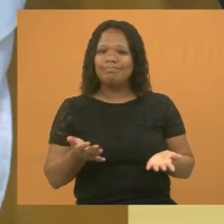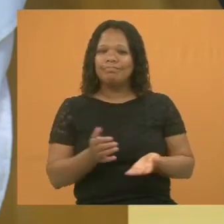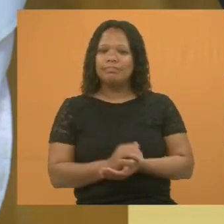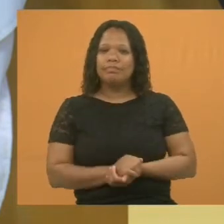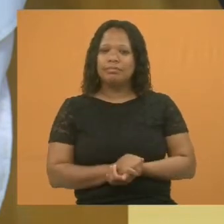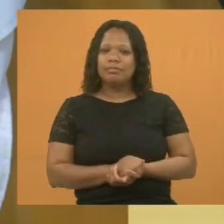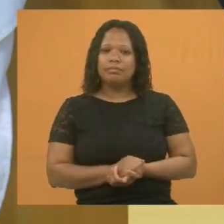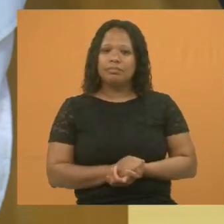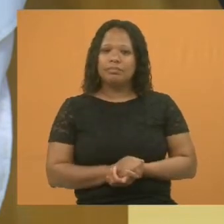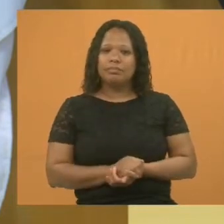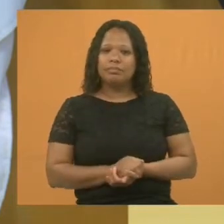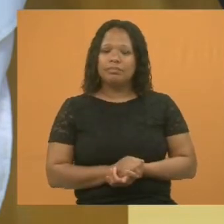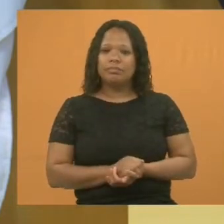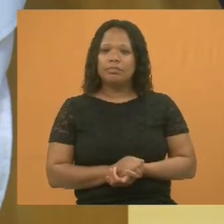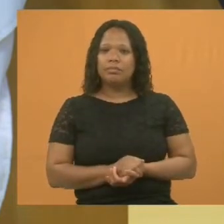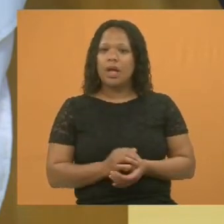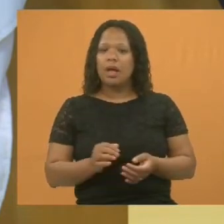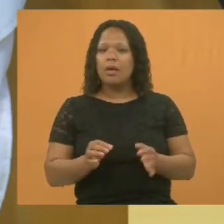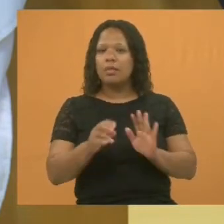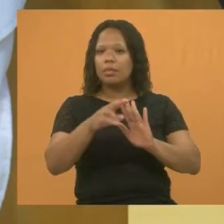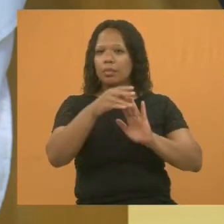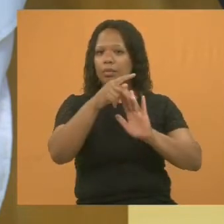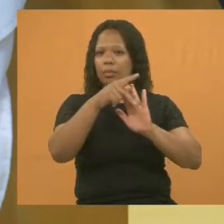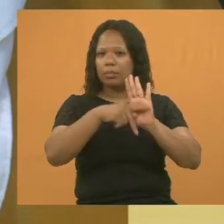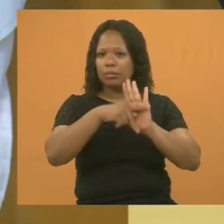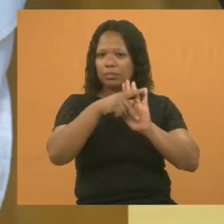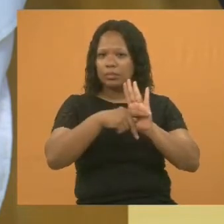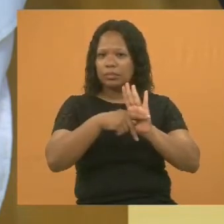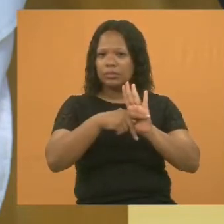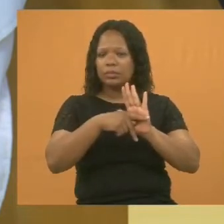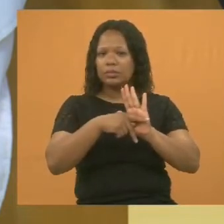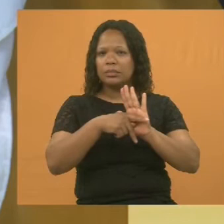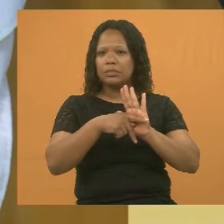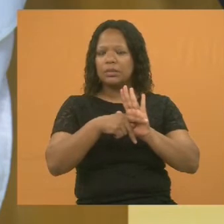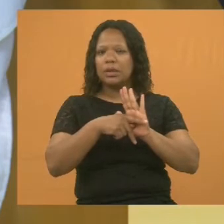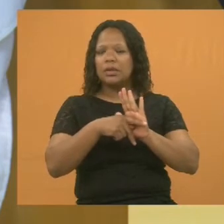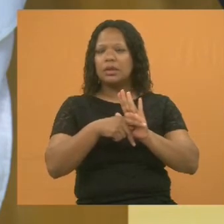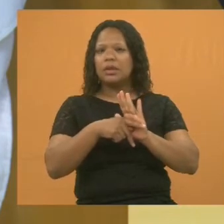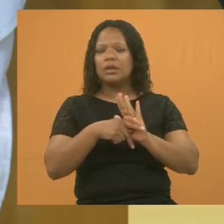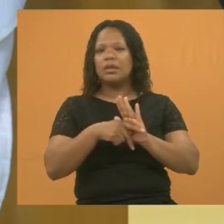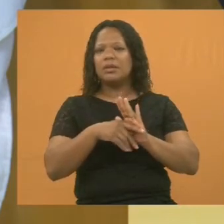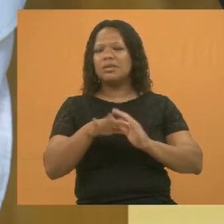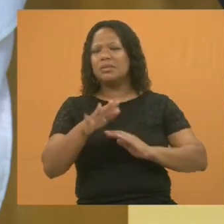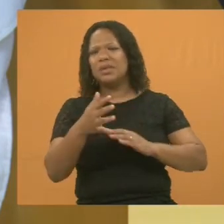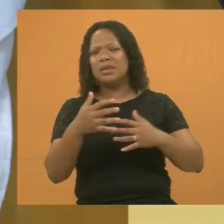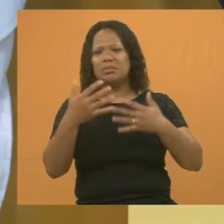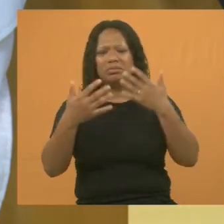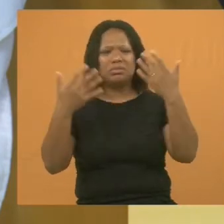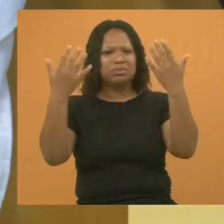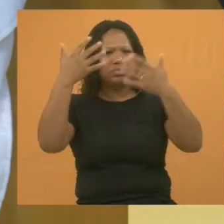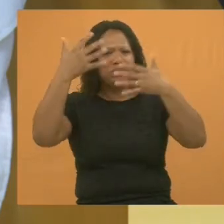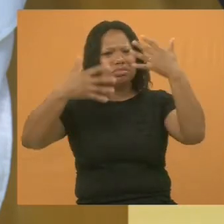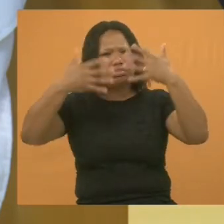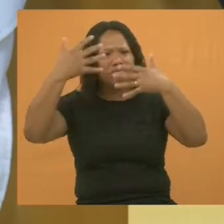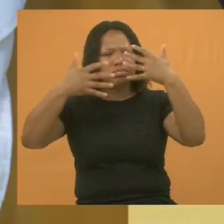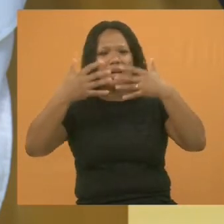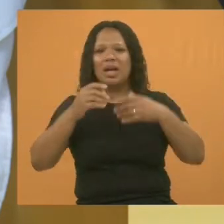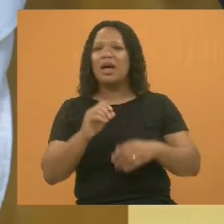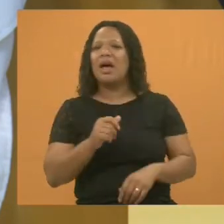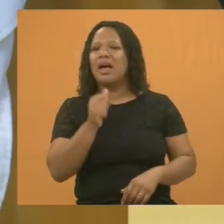realmente um plano, porque ele não contém definições claras de